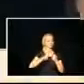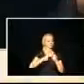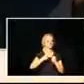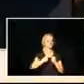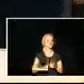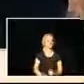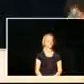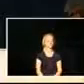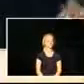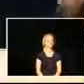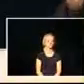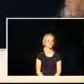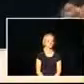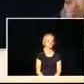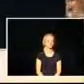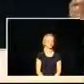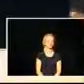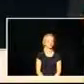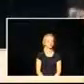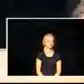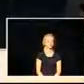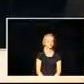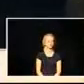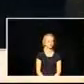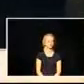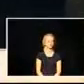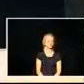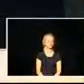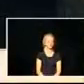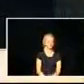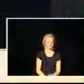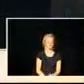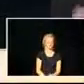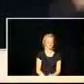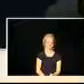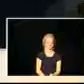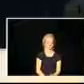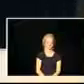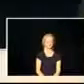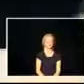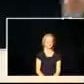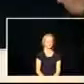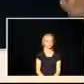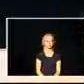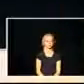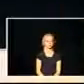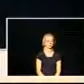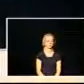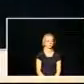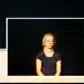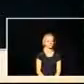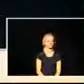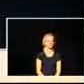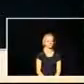Algum servidor público da prefeitura municipal tem me procurado, mas e o nosso projeto, você não vai votar?